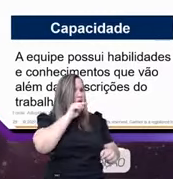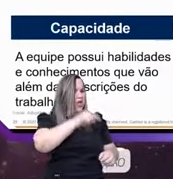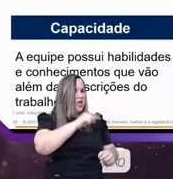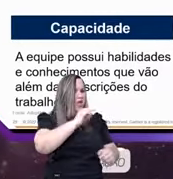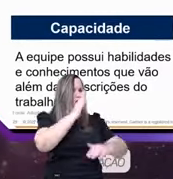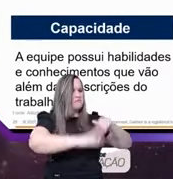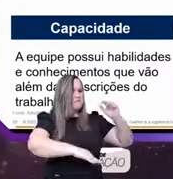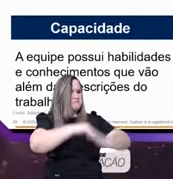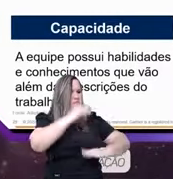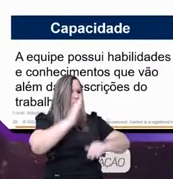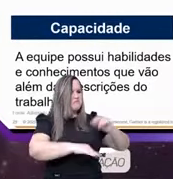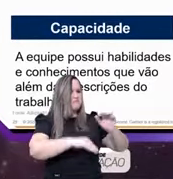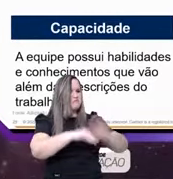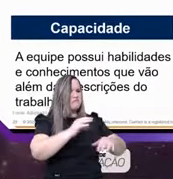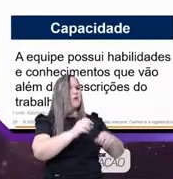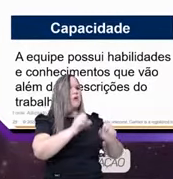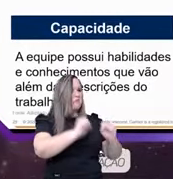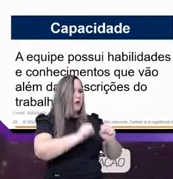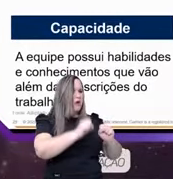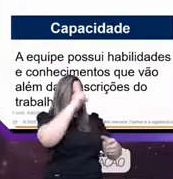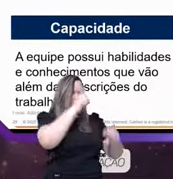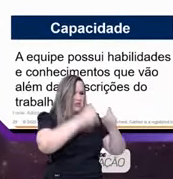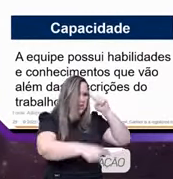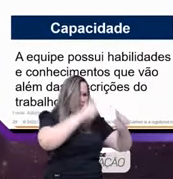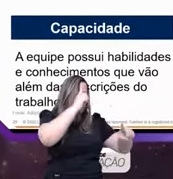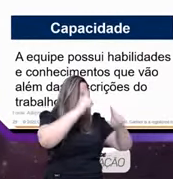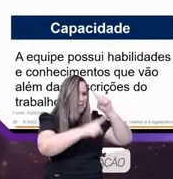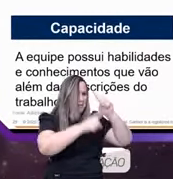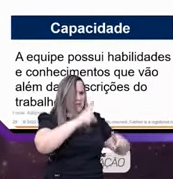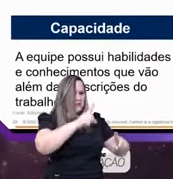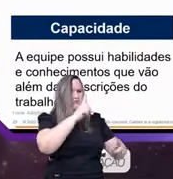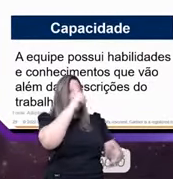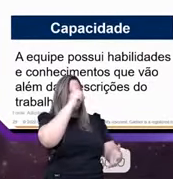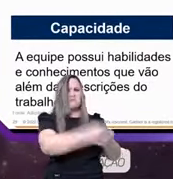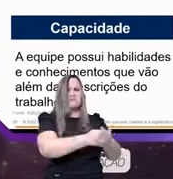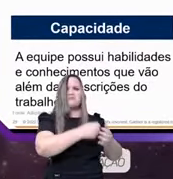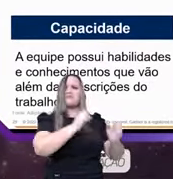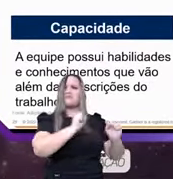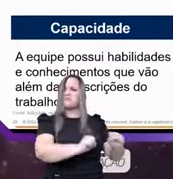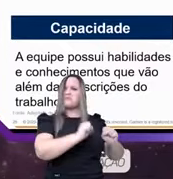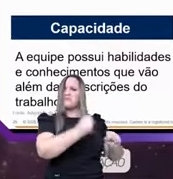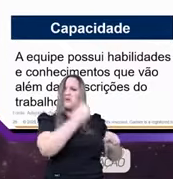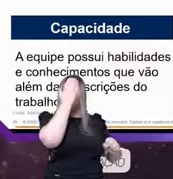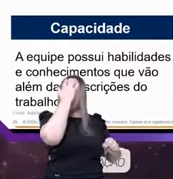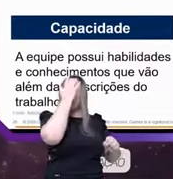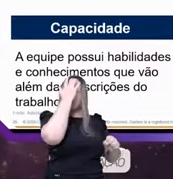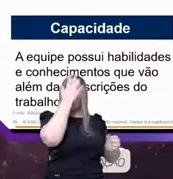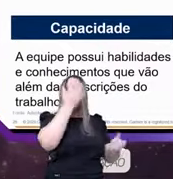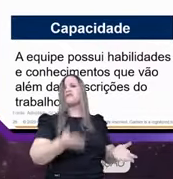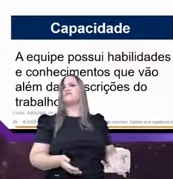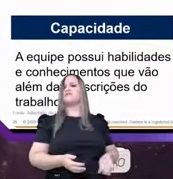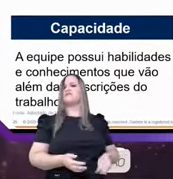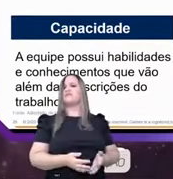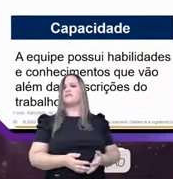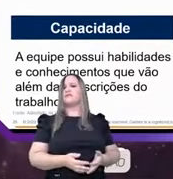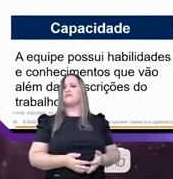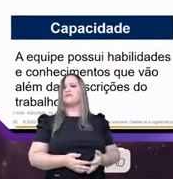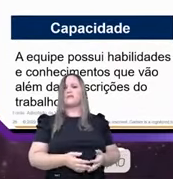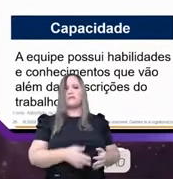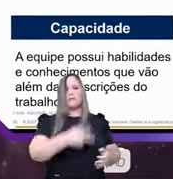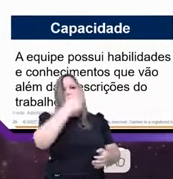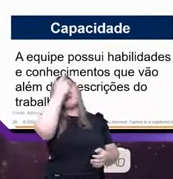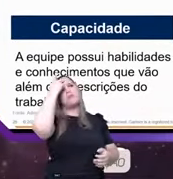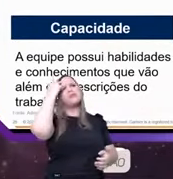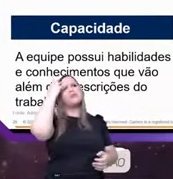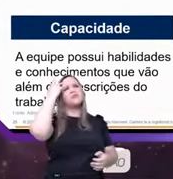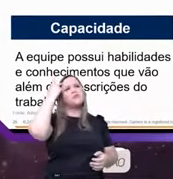Tinha autoridade para tomar as decisões rapidamente, independente. E um apoio de um facilitador. Alguém que removia os